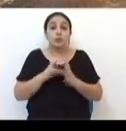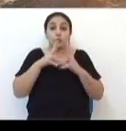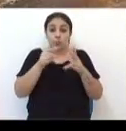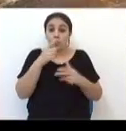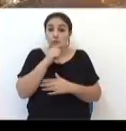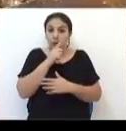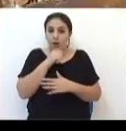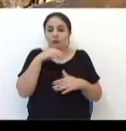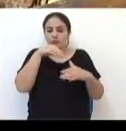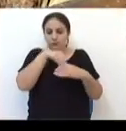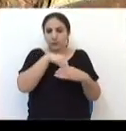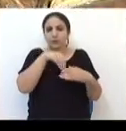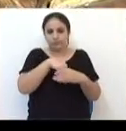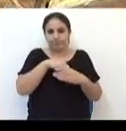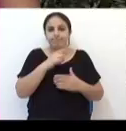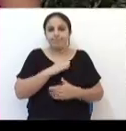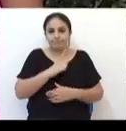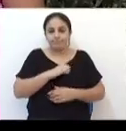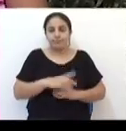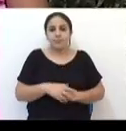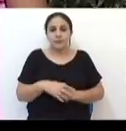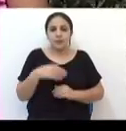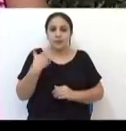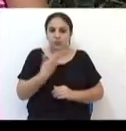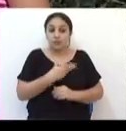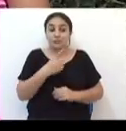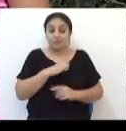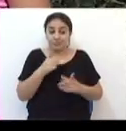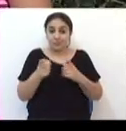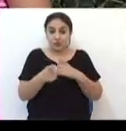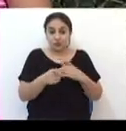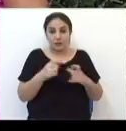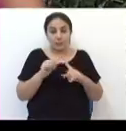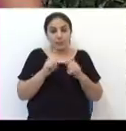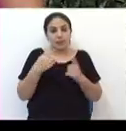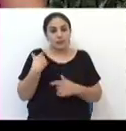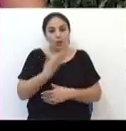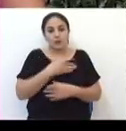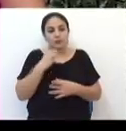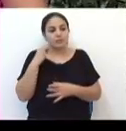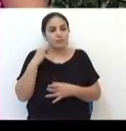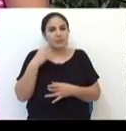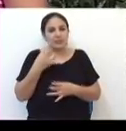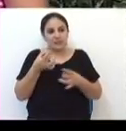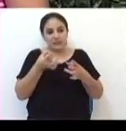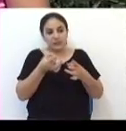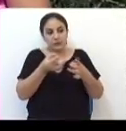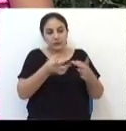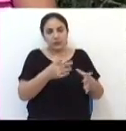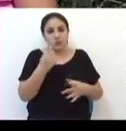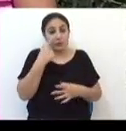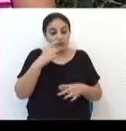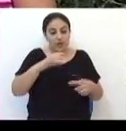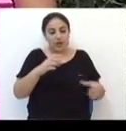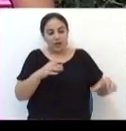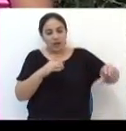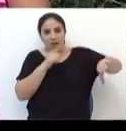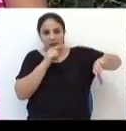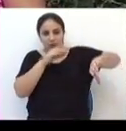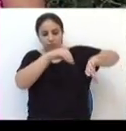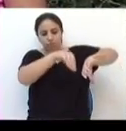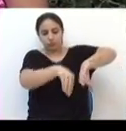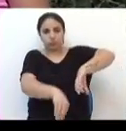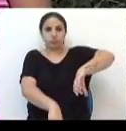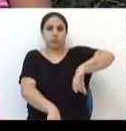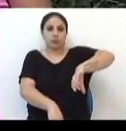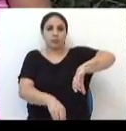com água acumulada? Tudo tinha água dentro. E tinha até bichinhos, só que a gente jogou fora, a gente virou as garrafas para levar